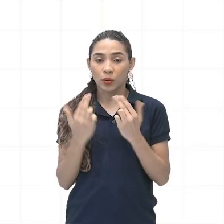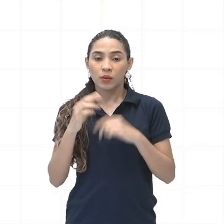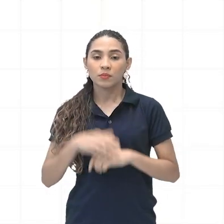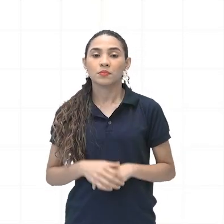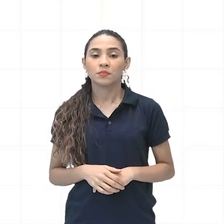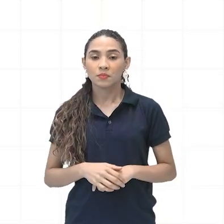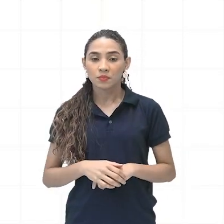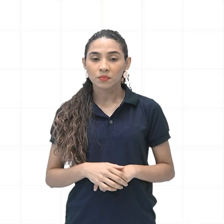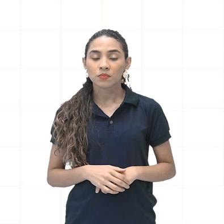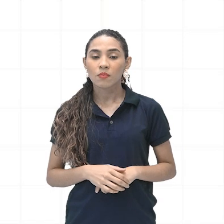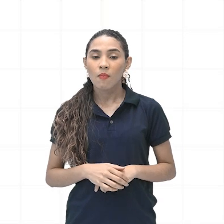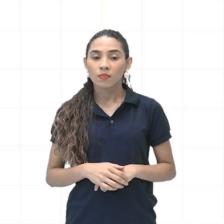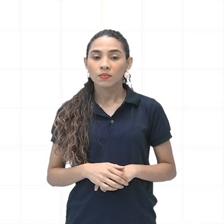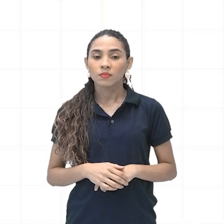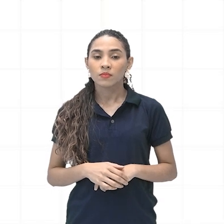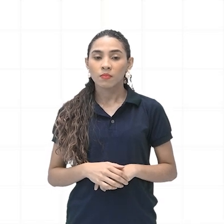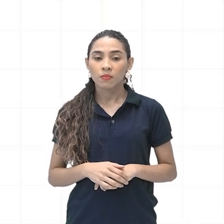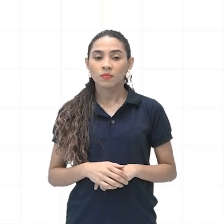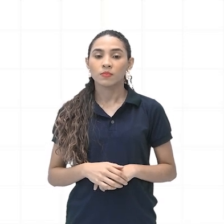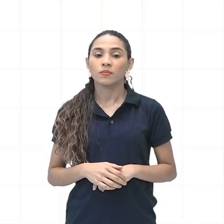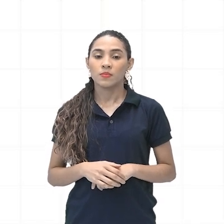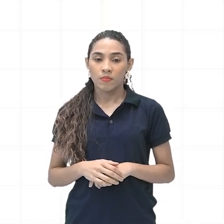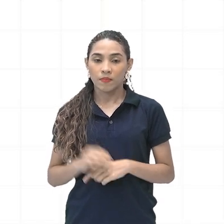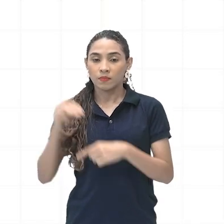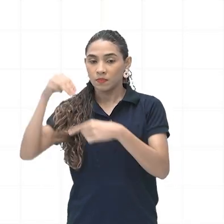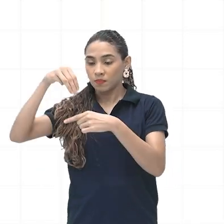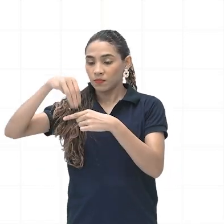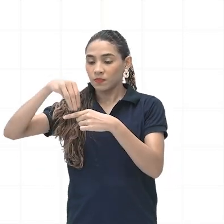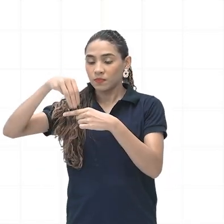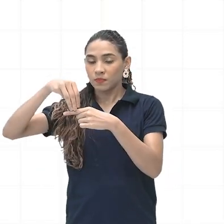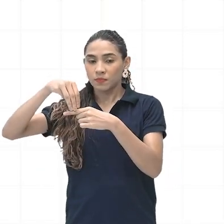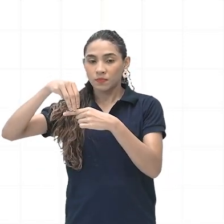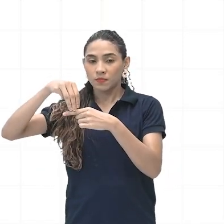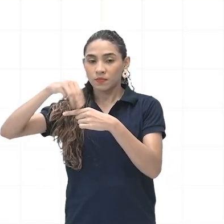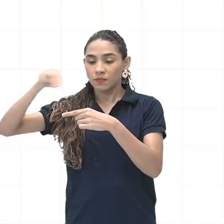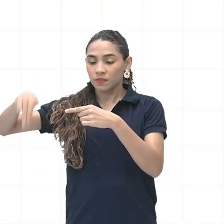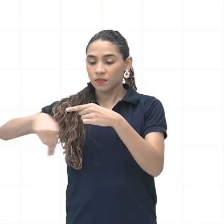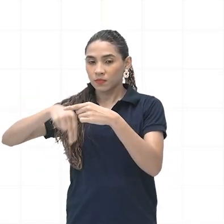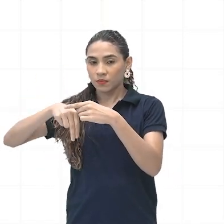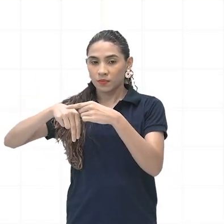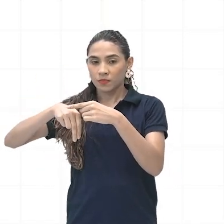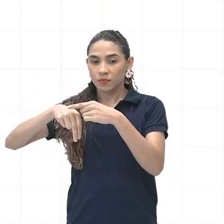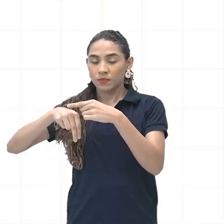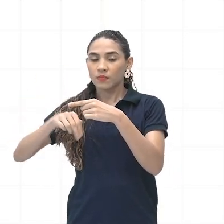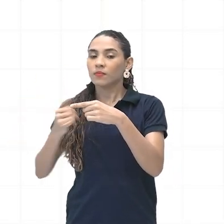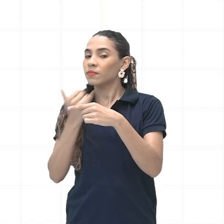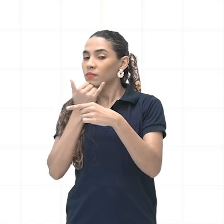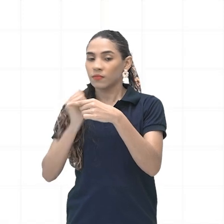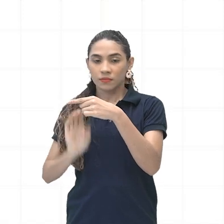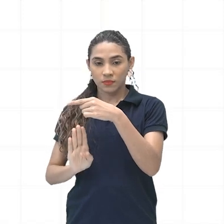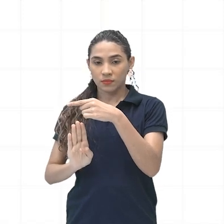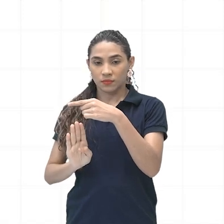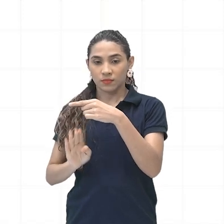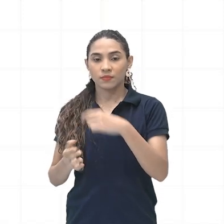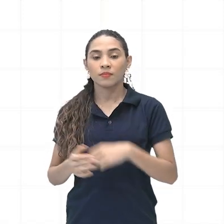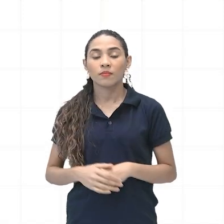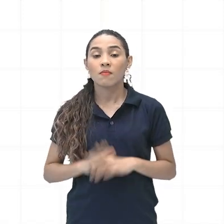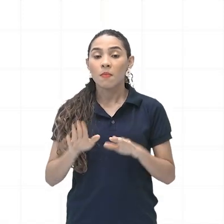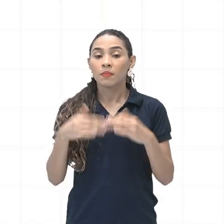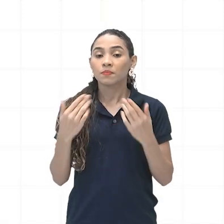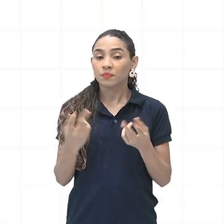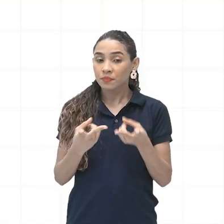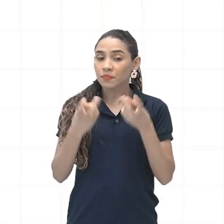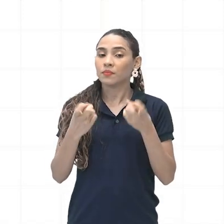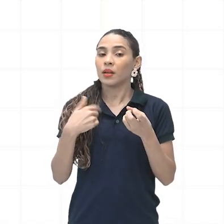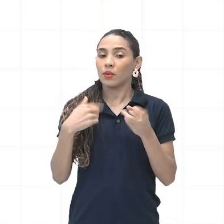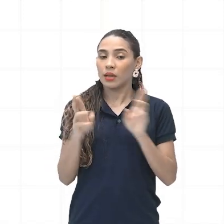como o cateto do menor está para o cateto do maior. Observe que eu fiz